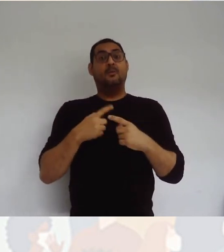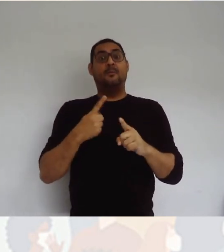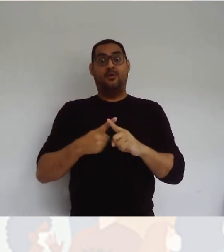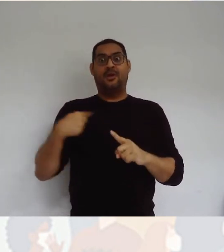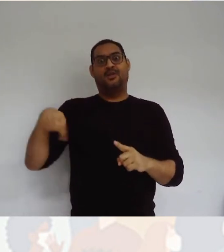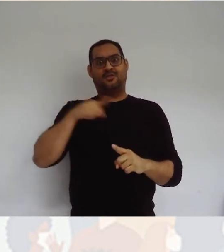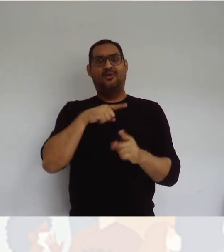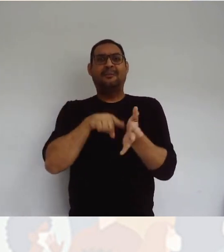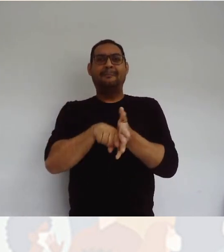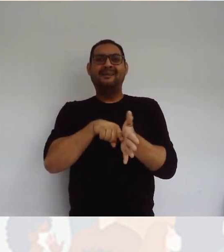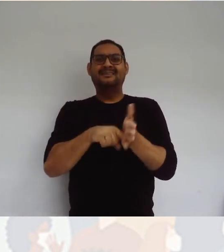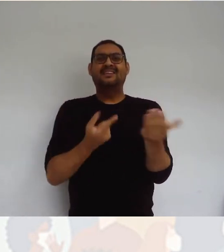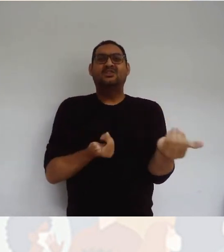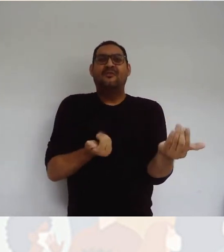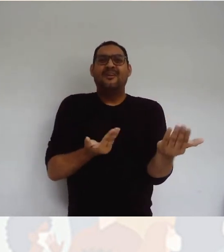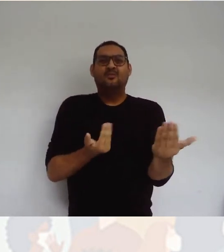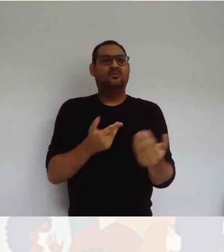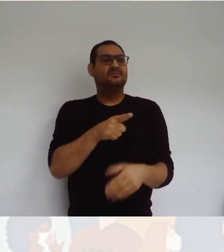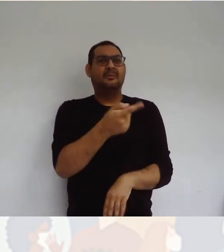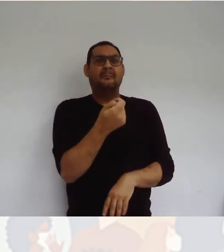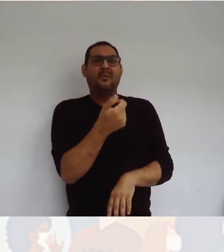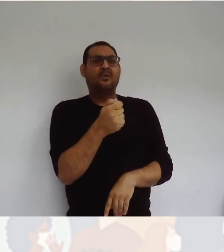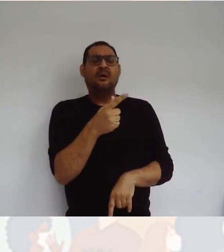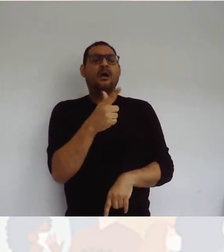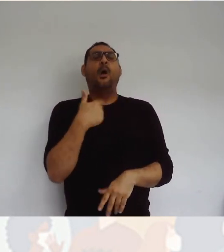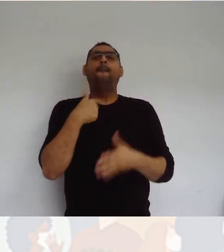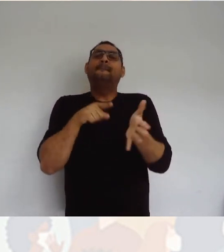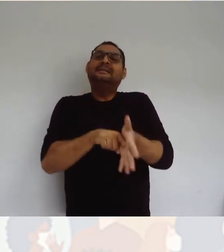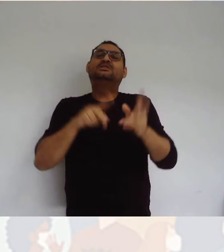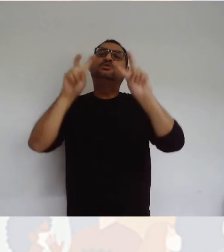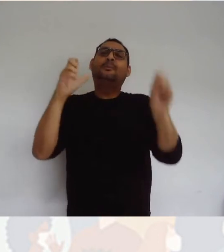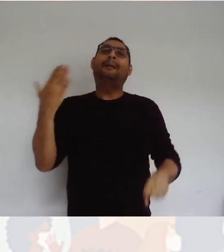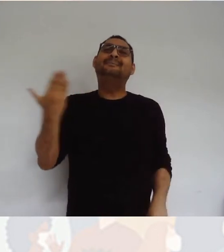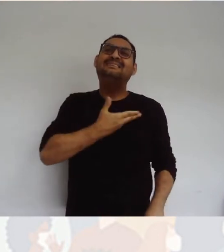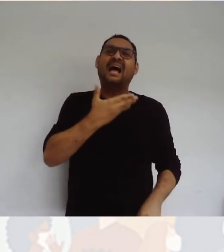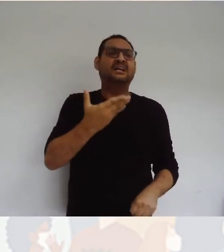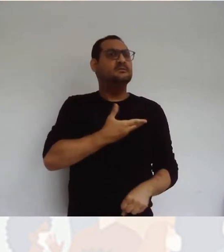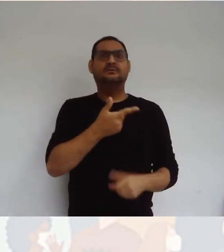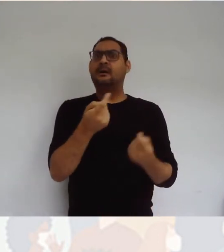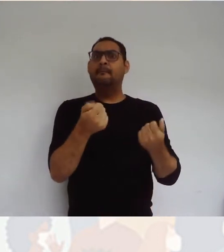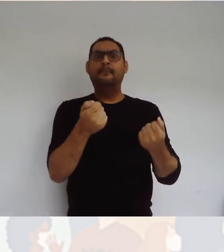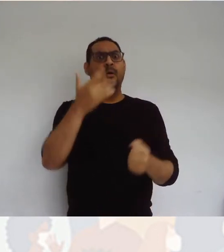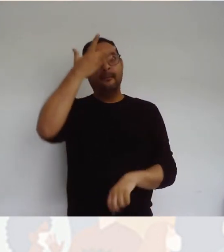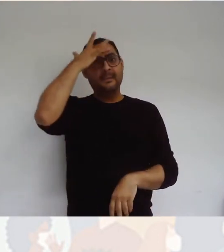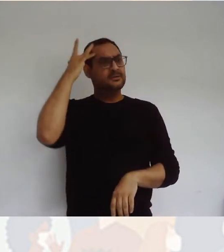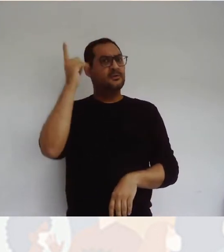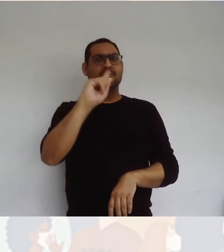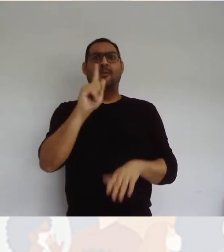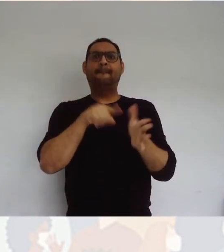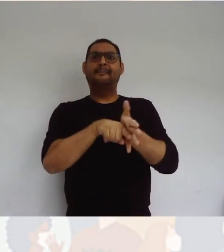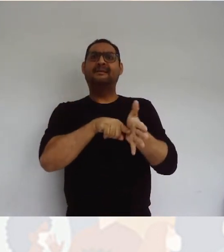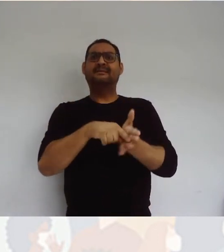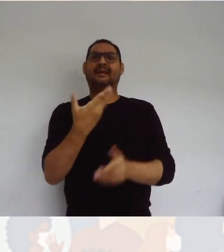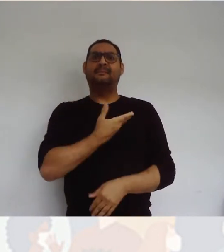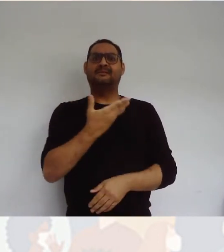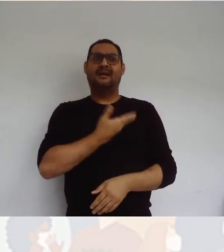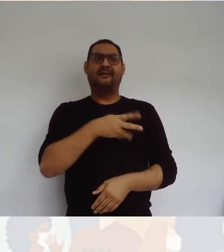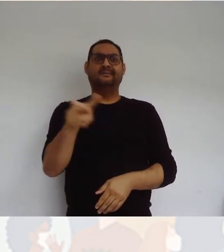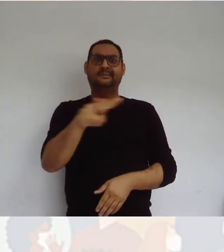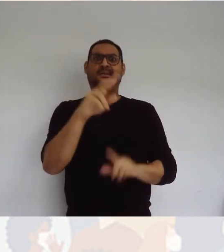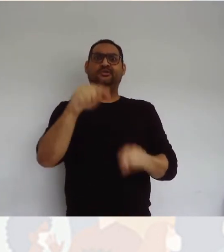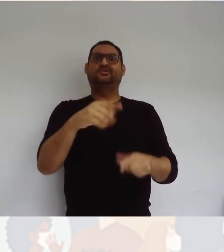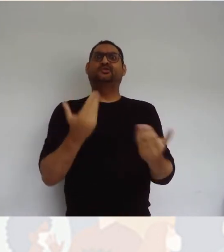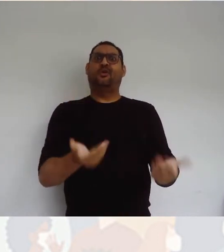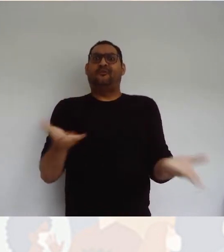juventudes e poucas pessoas estudam, por exemplo, a amizade, né, que acontecem ali entre os jovens, por exemplo. Então, eu acho que